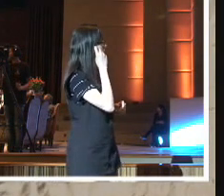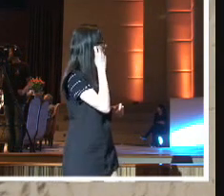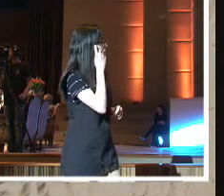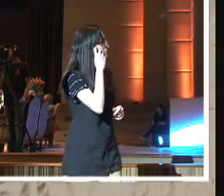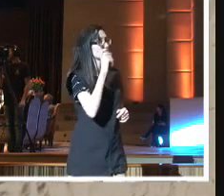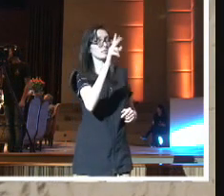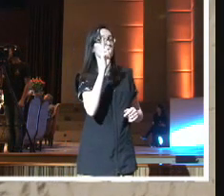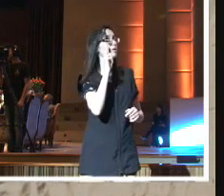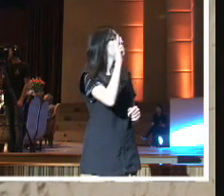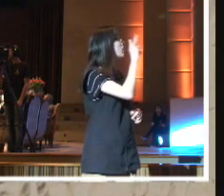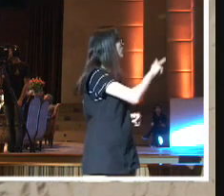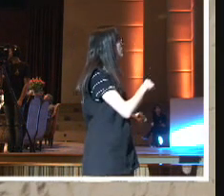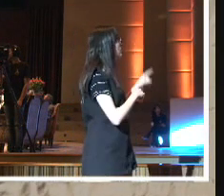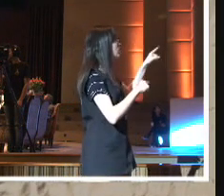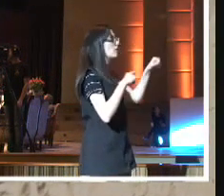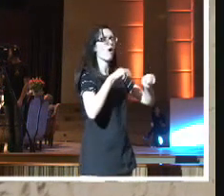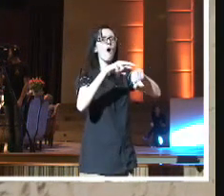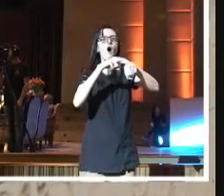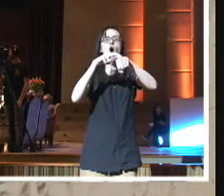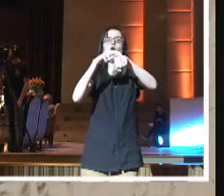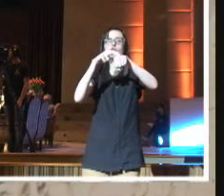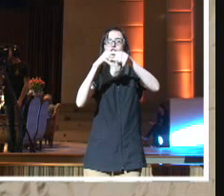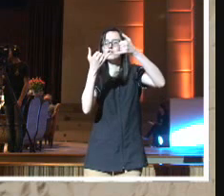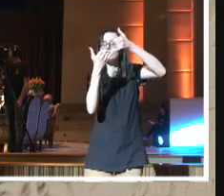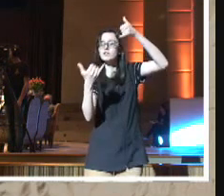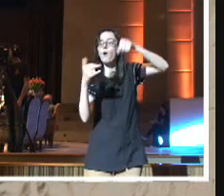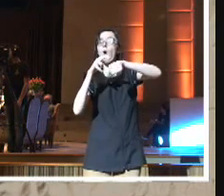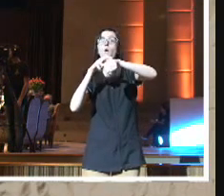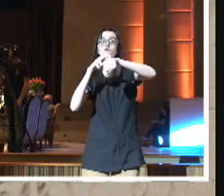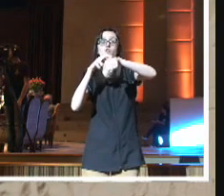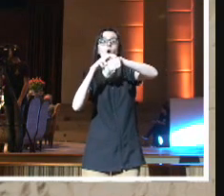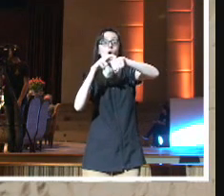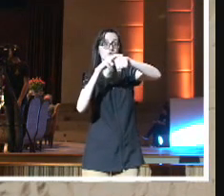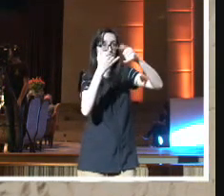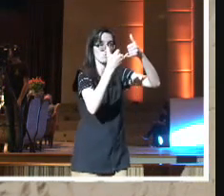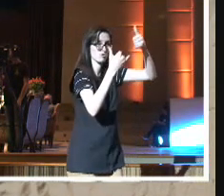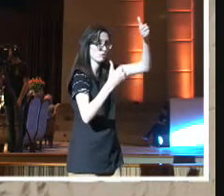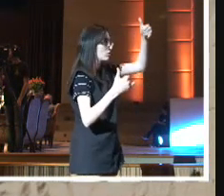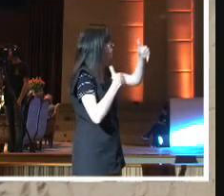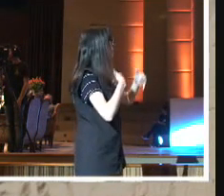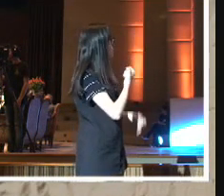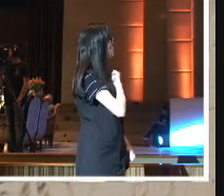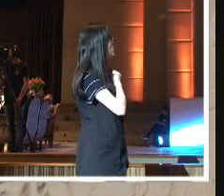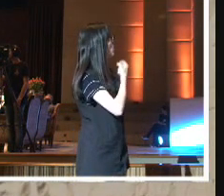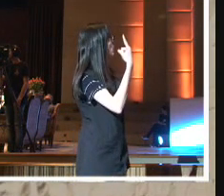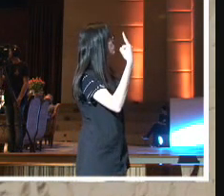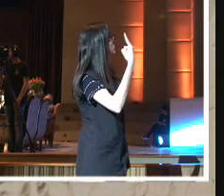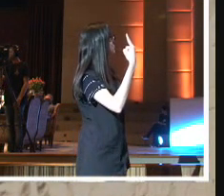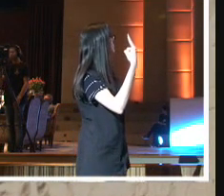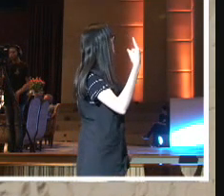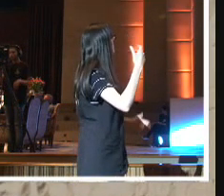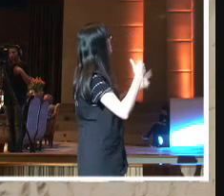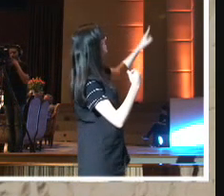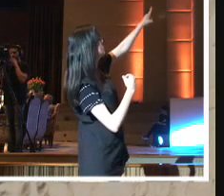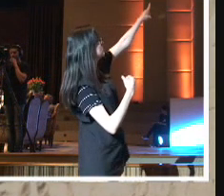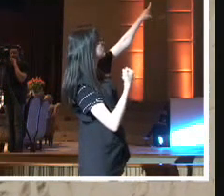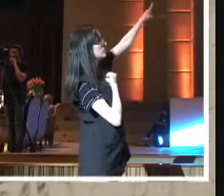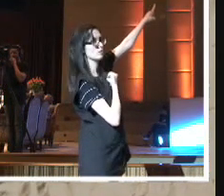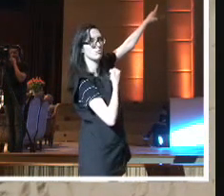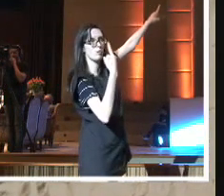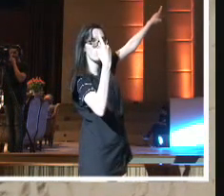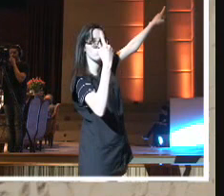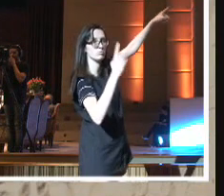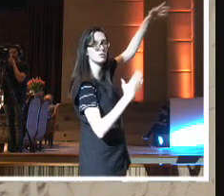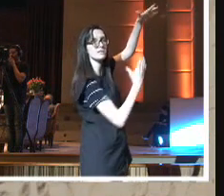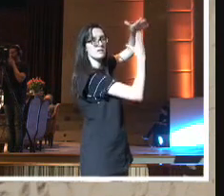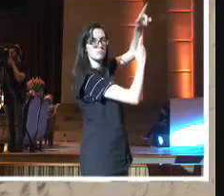olha lá aquela roxinha, né, aquela linha roxa, é lá o número 1, tá? O número 1 é Gibeá de